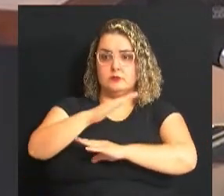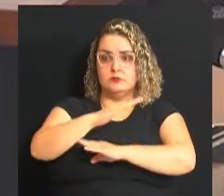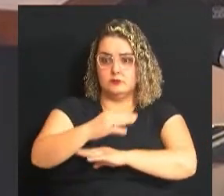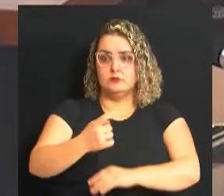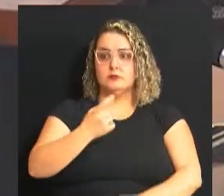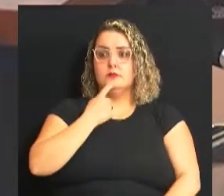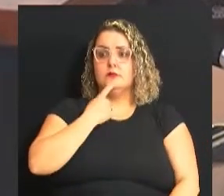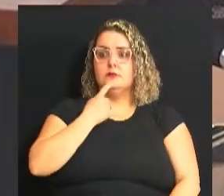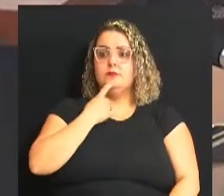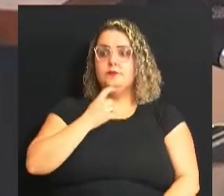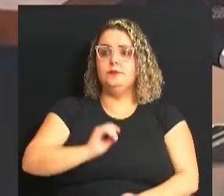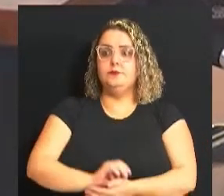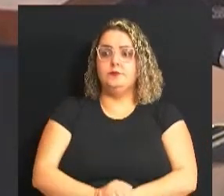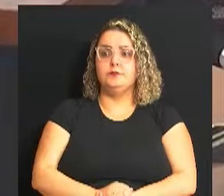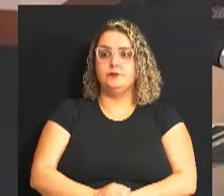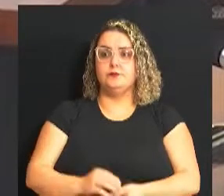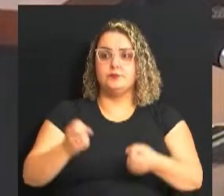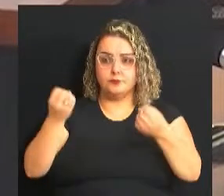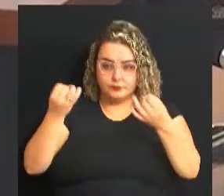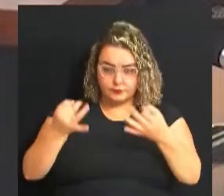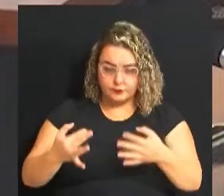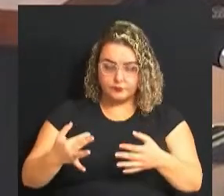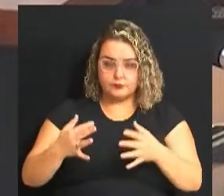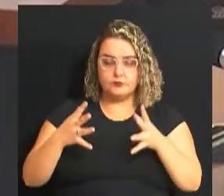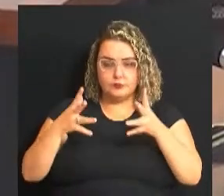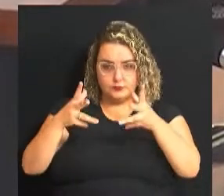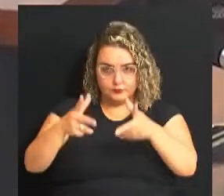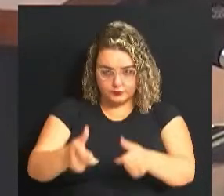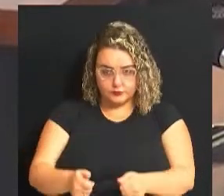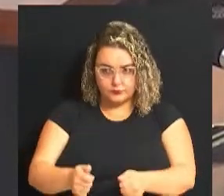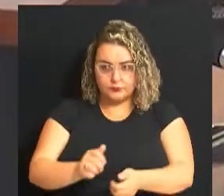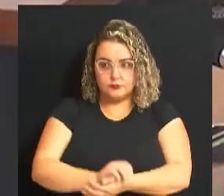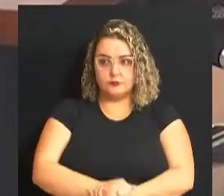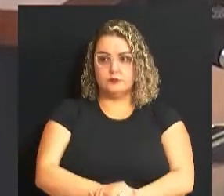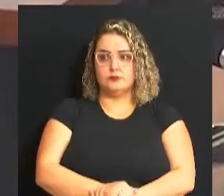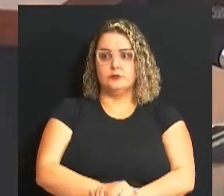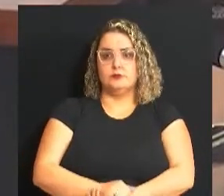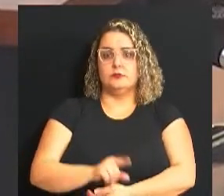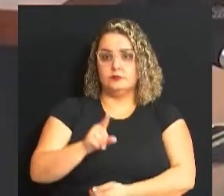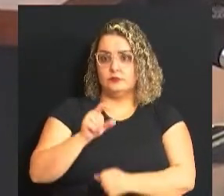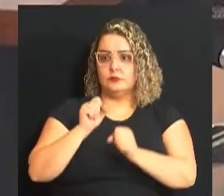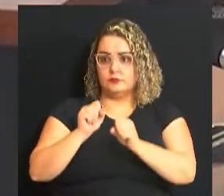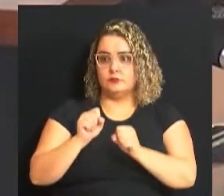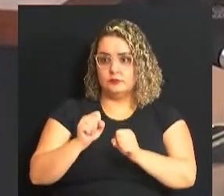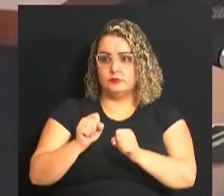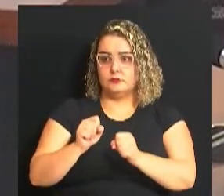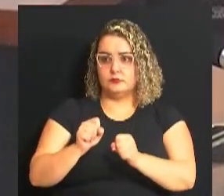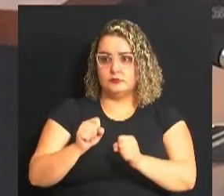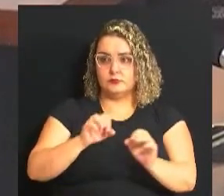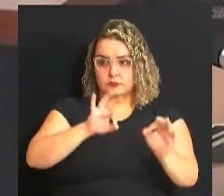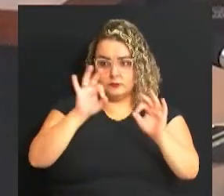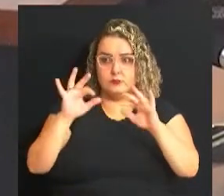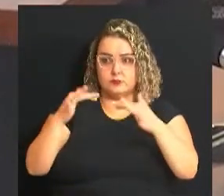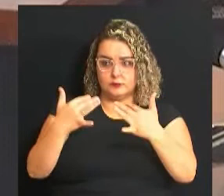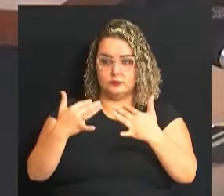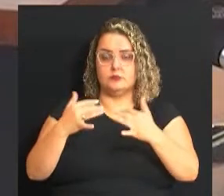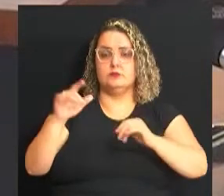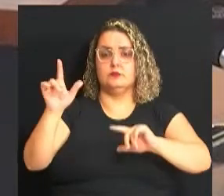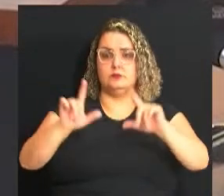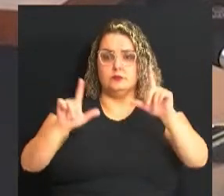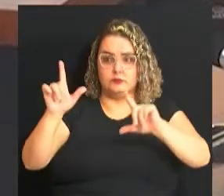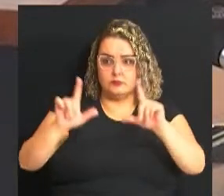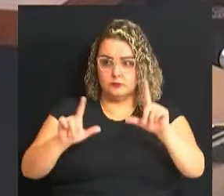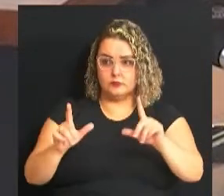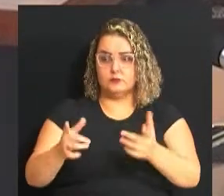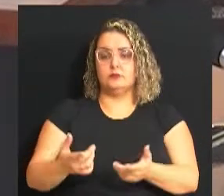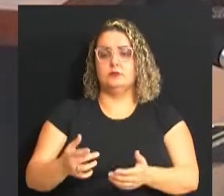e esclarecer a todos que você pode, que você que está nos acompanhando pela TV, pelas